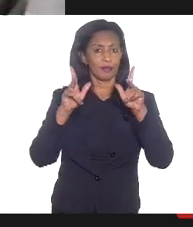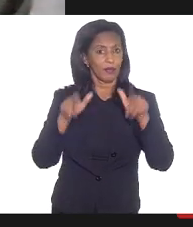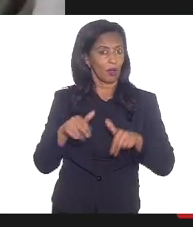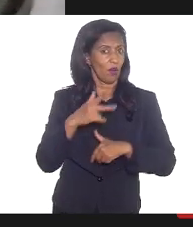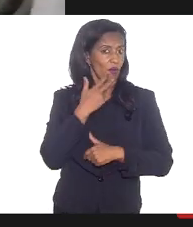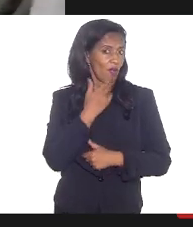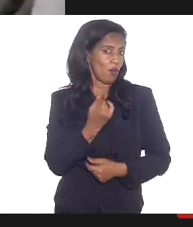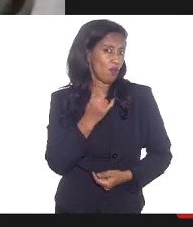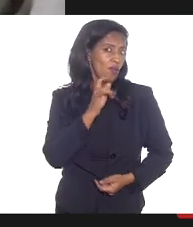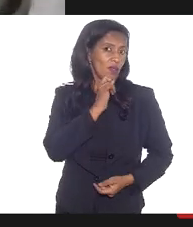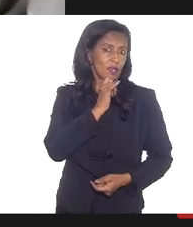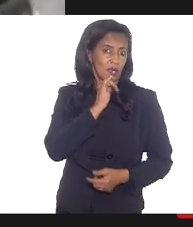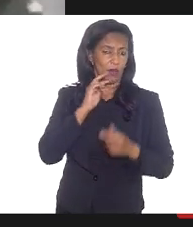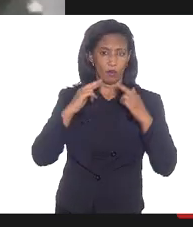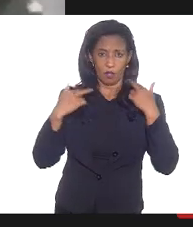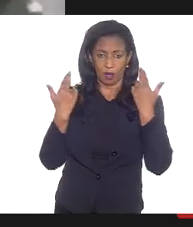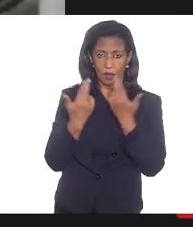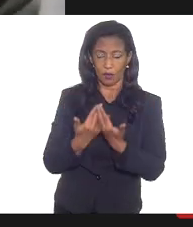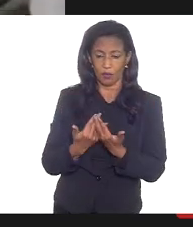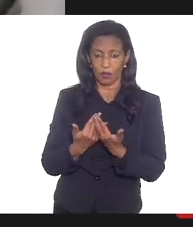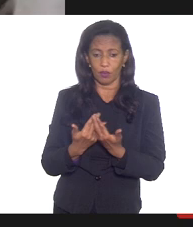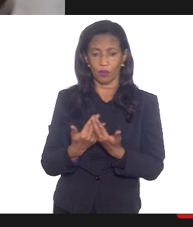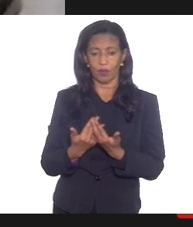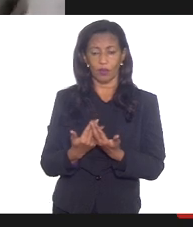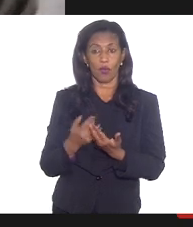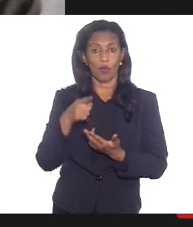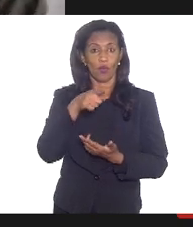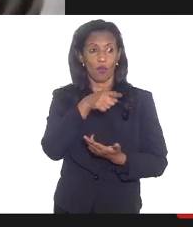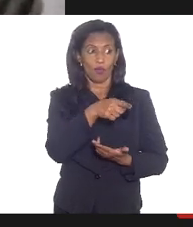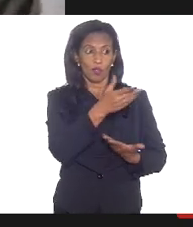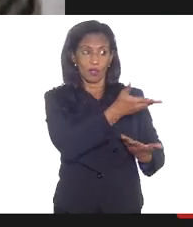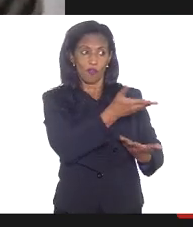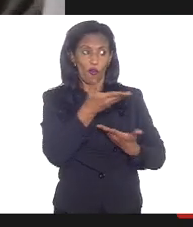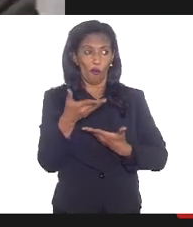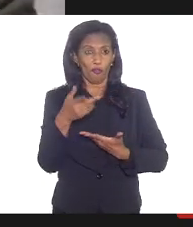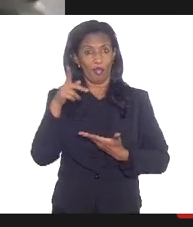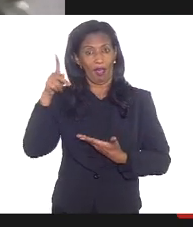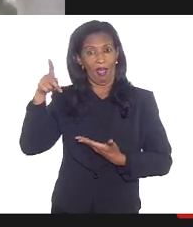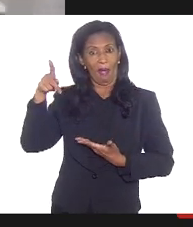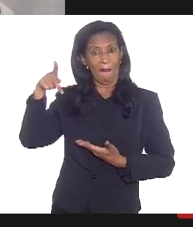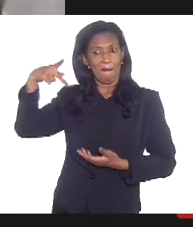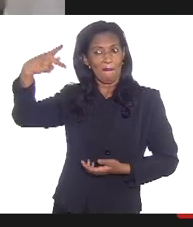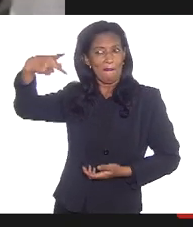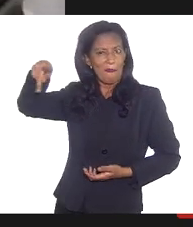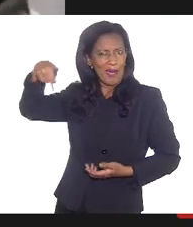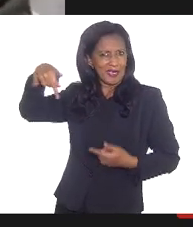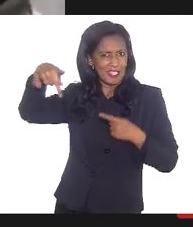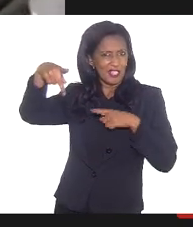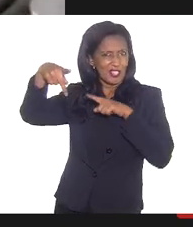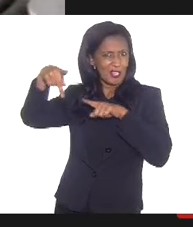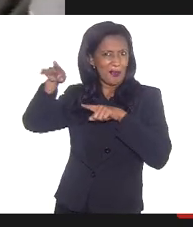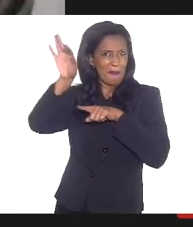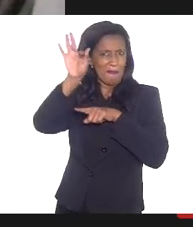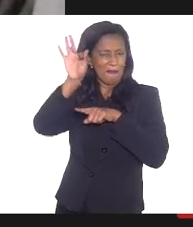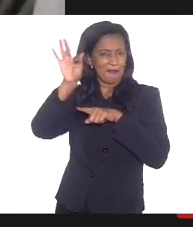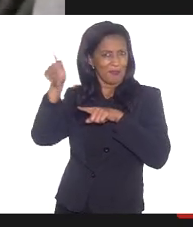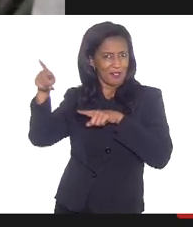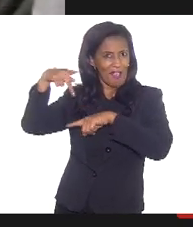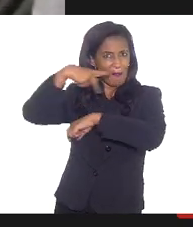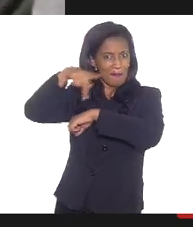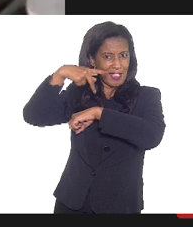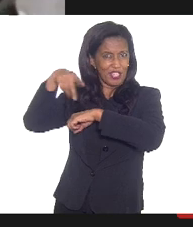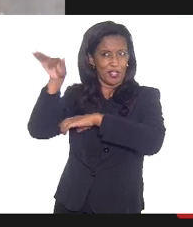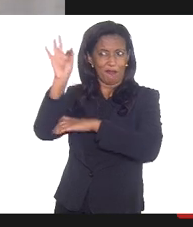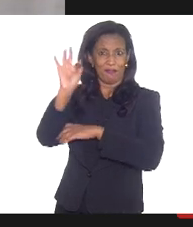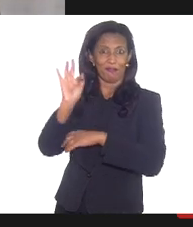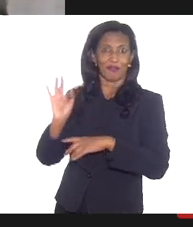um exemplo aqui na nossa reunião, você foi convidado aí para Paris, e você vai a Paris. Alguém falou para você, você vai a